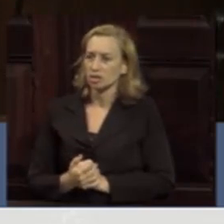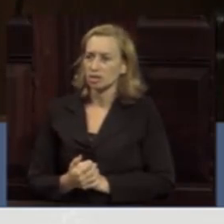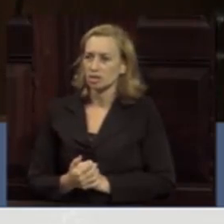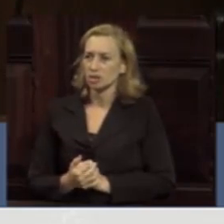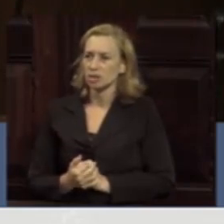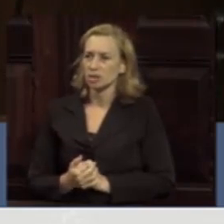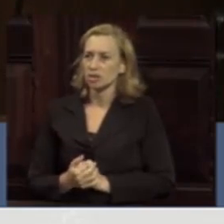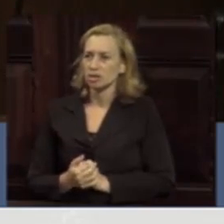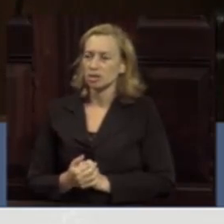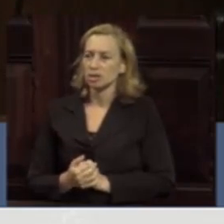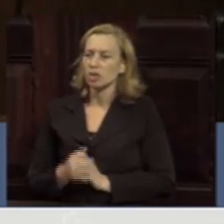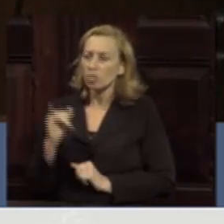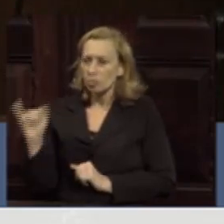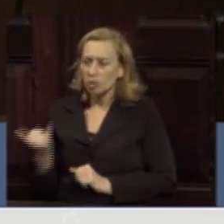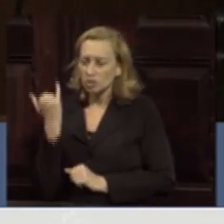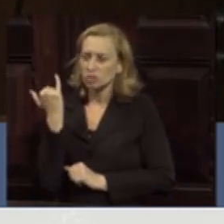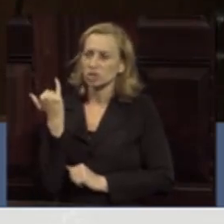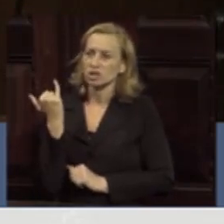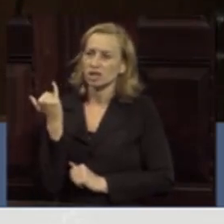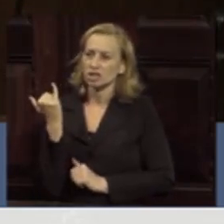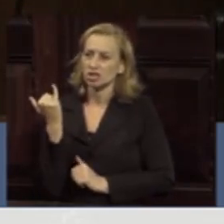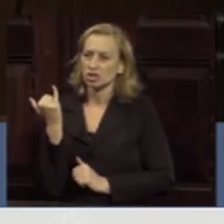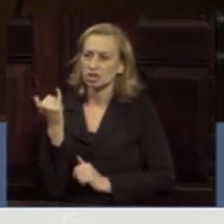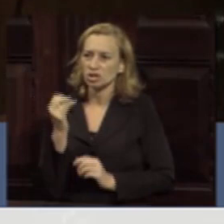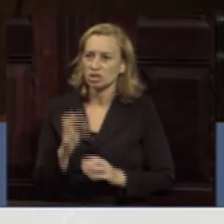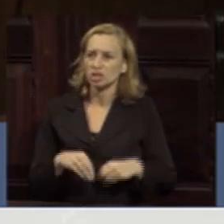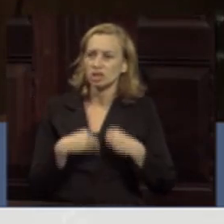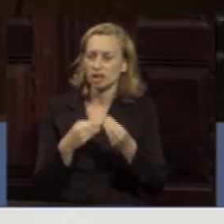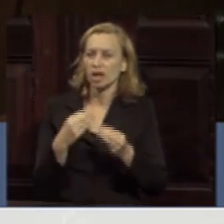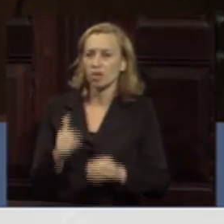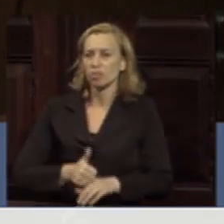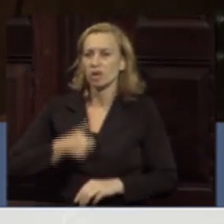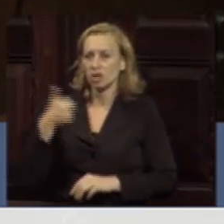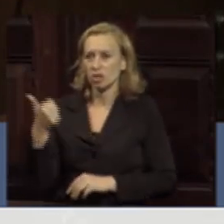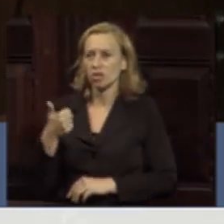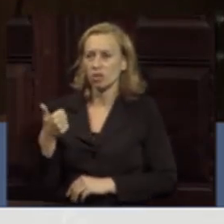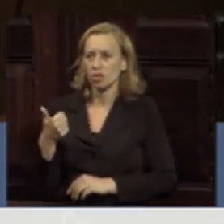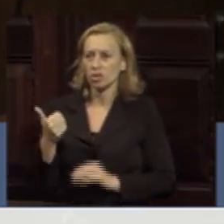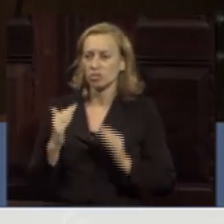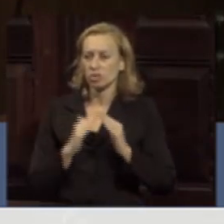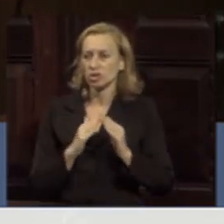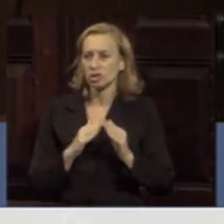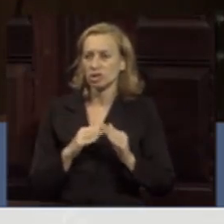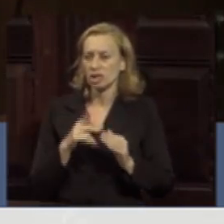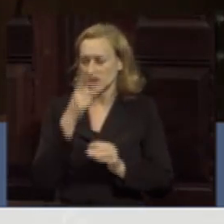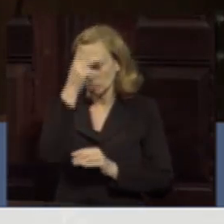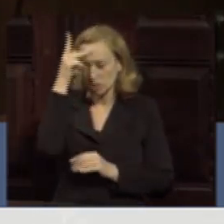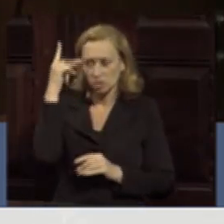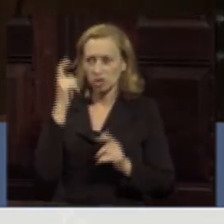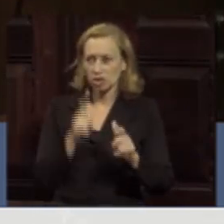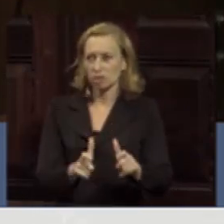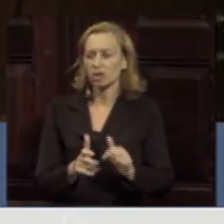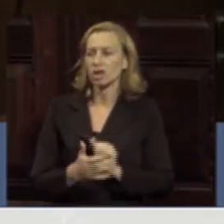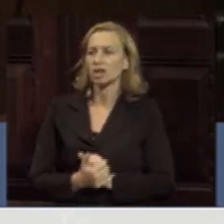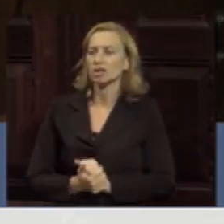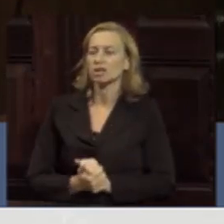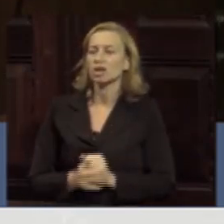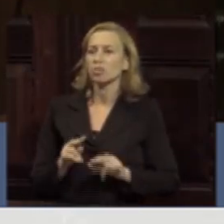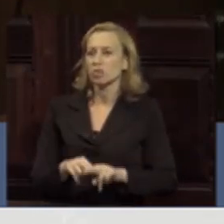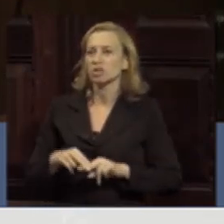a chance de dar uma condição digna de moradia para aqueles moradores. Então é por isso que a gente está